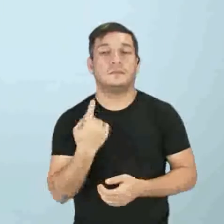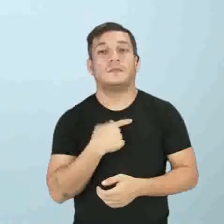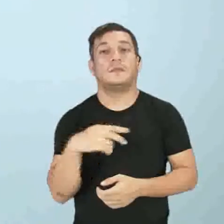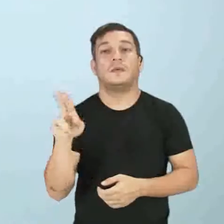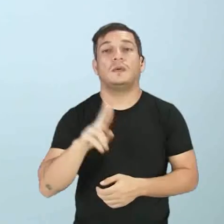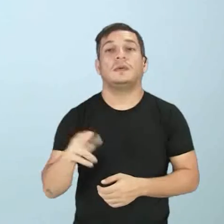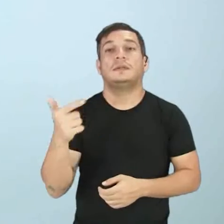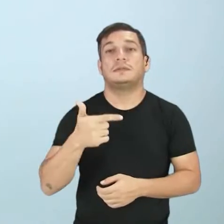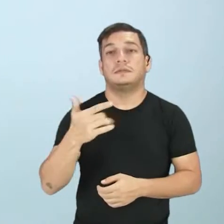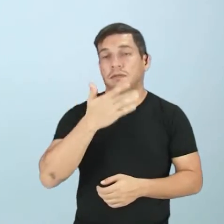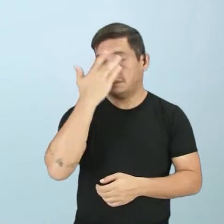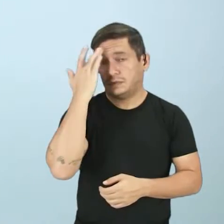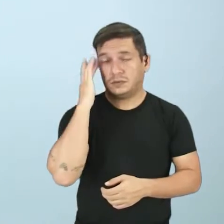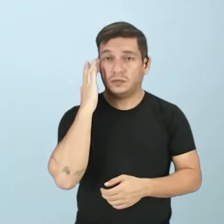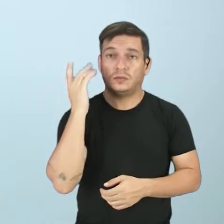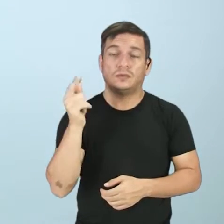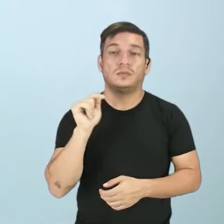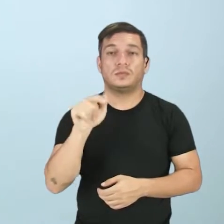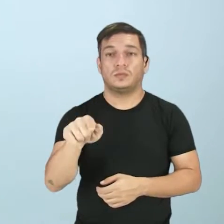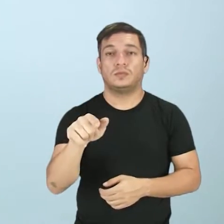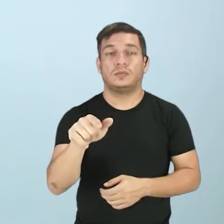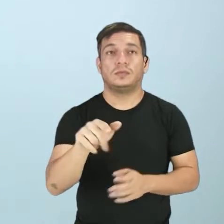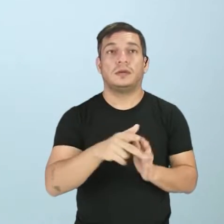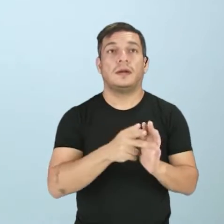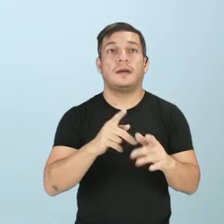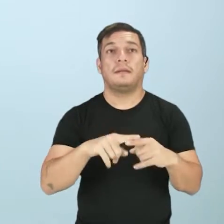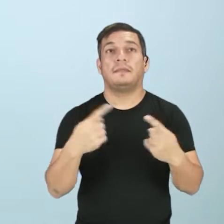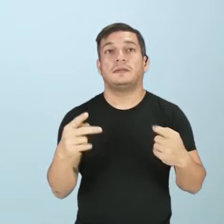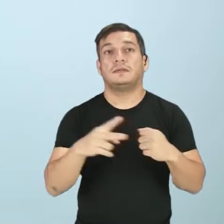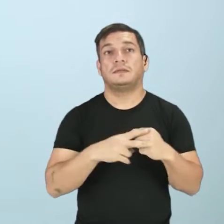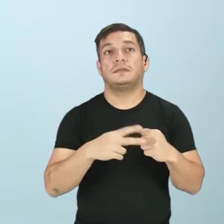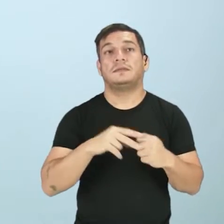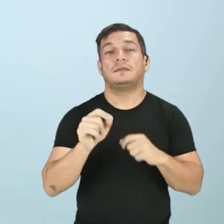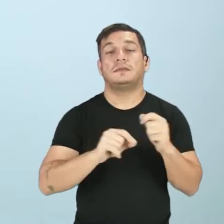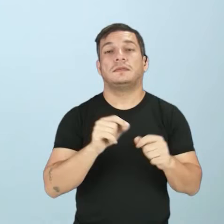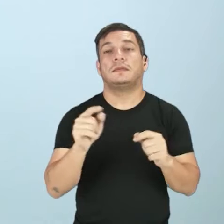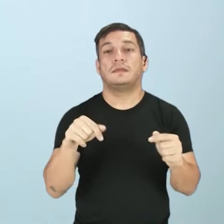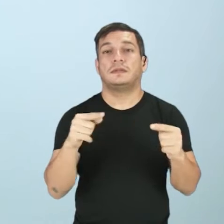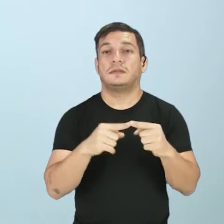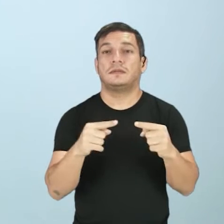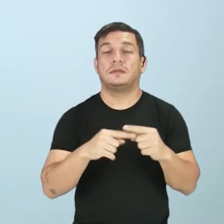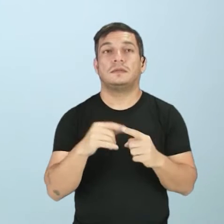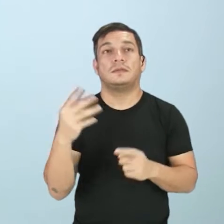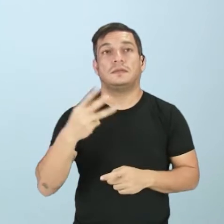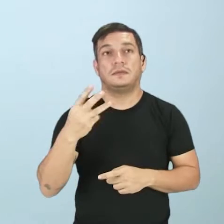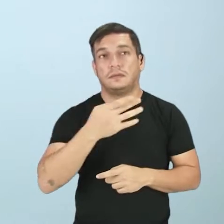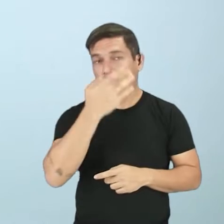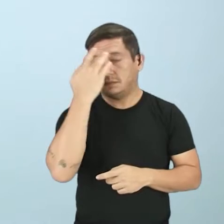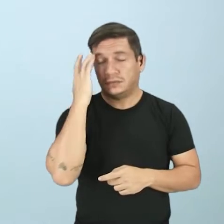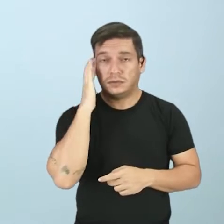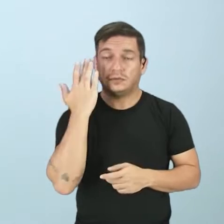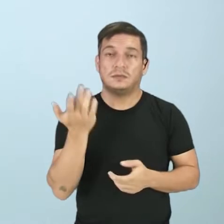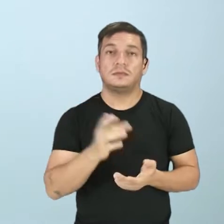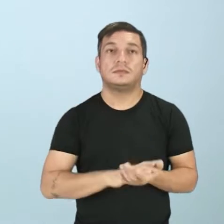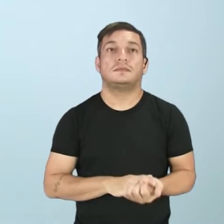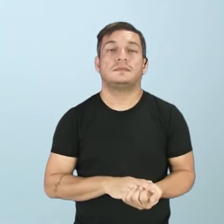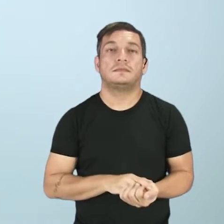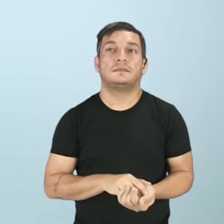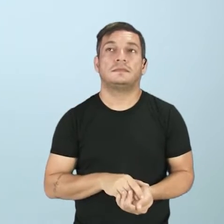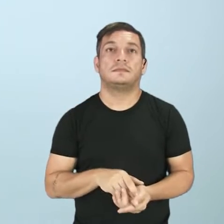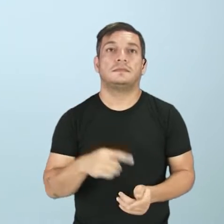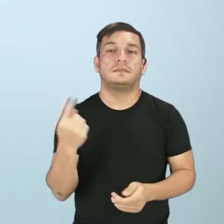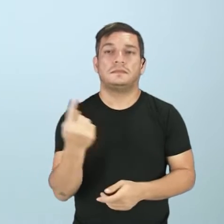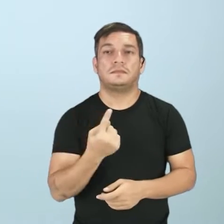utilizando a segunda pessoa, o tu, mas o verbo ele vai concordar com a terceira pessoa, tá? Seja